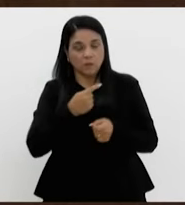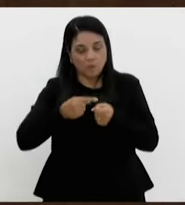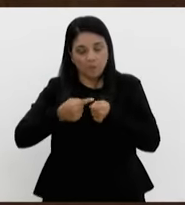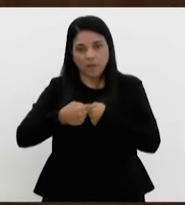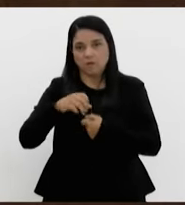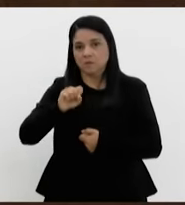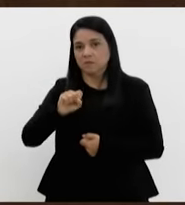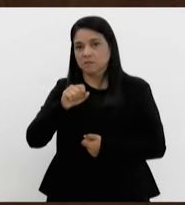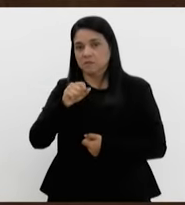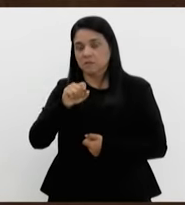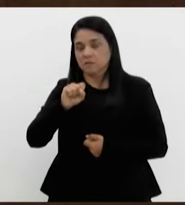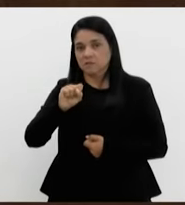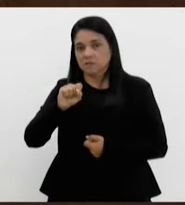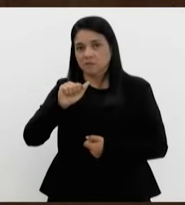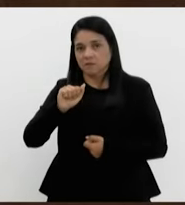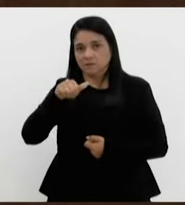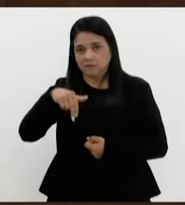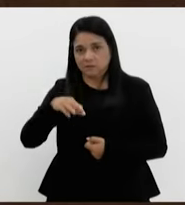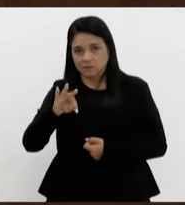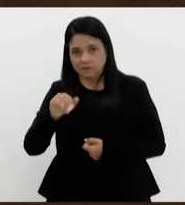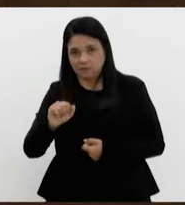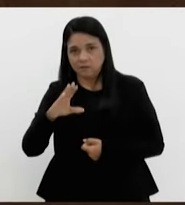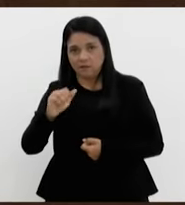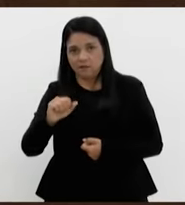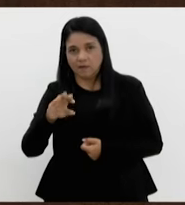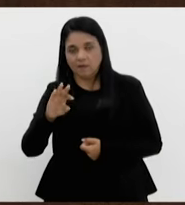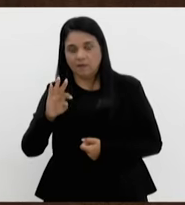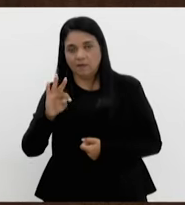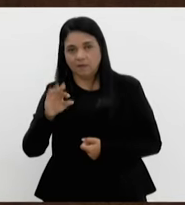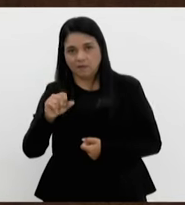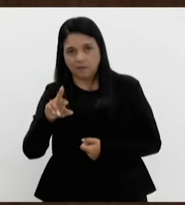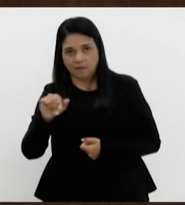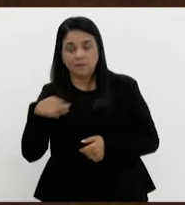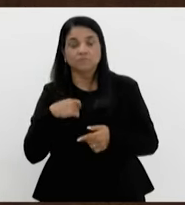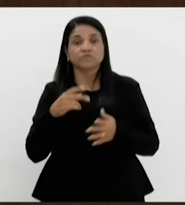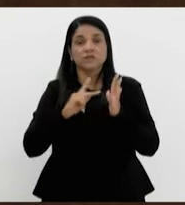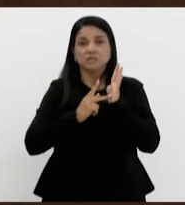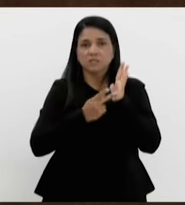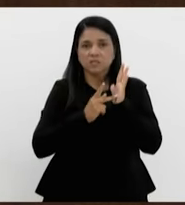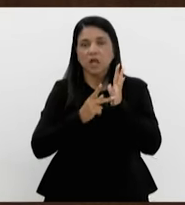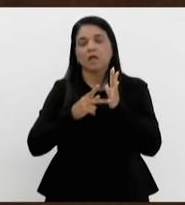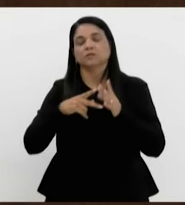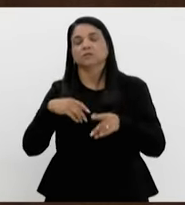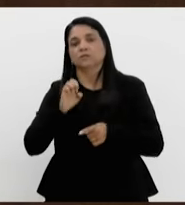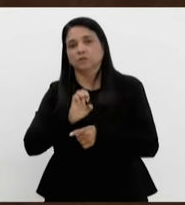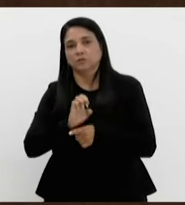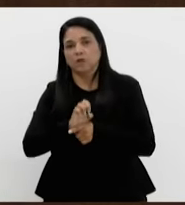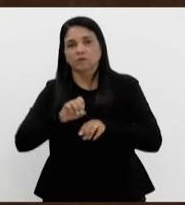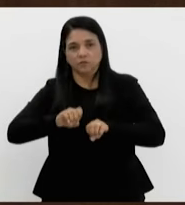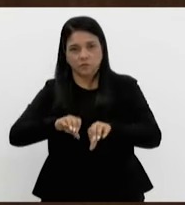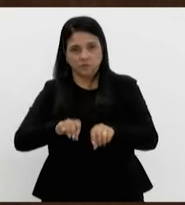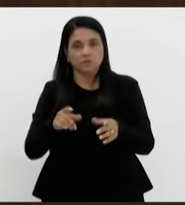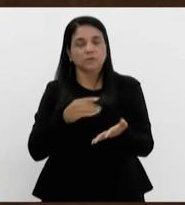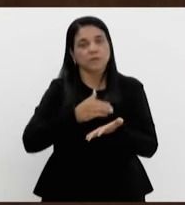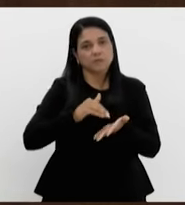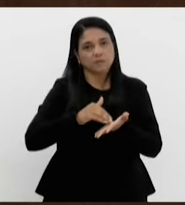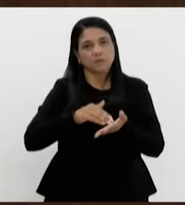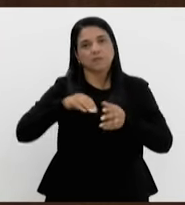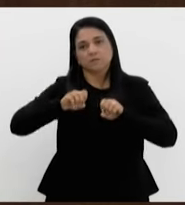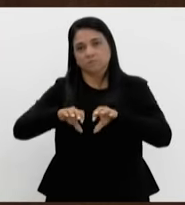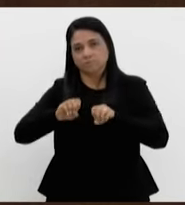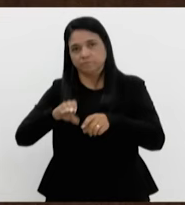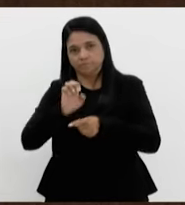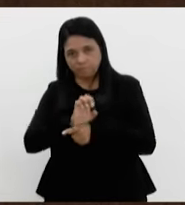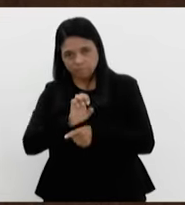Catarina, uma importante reunião também envolvendo o Sindicato Estadual dos Profissionais de Educação, envolvendo a Secretaria Estadual de Educação,